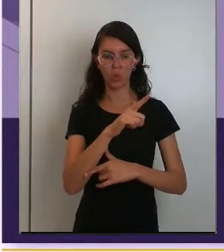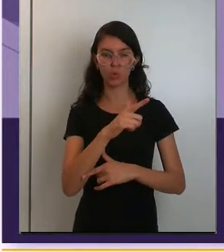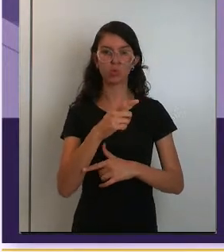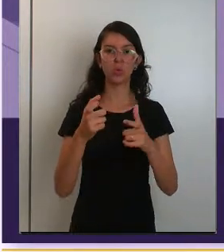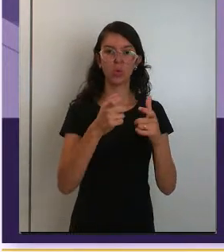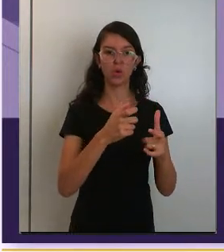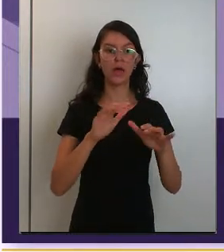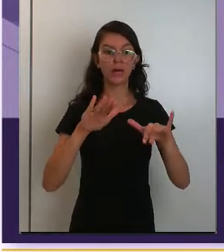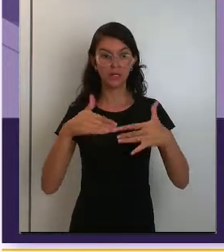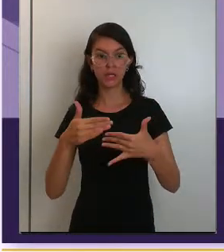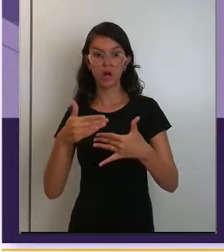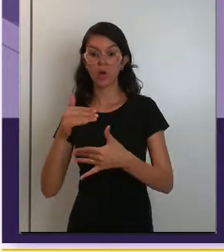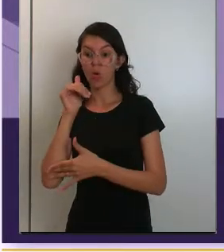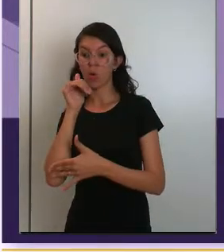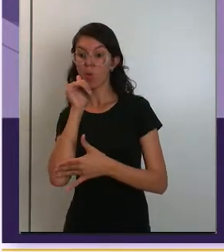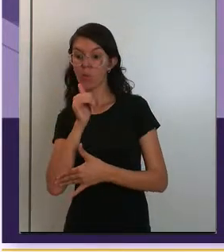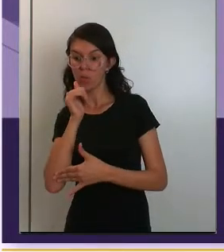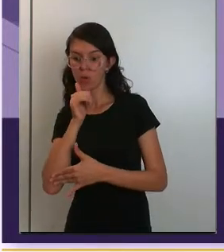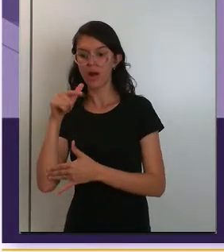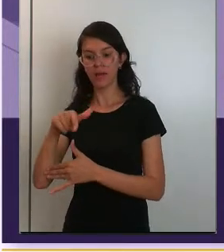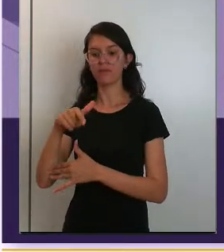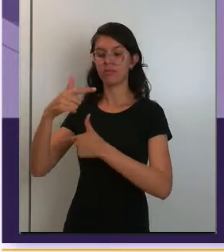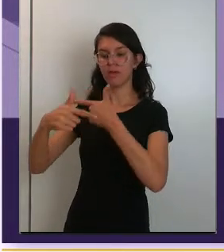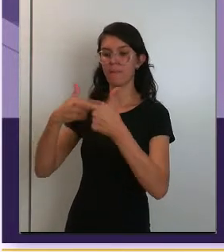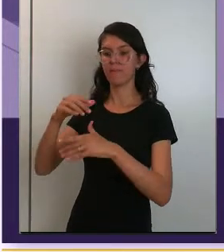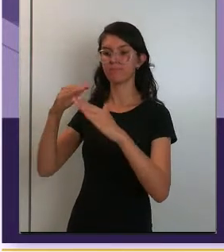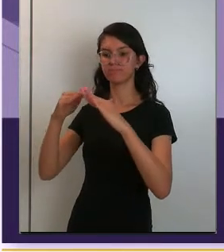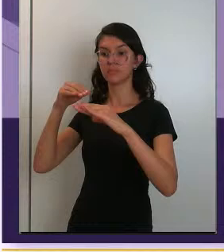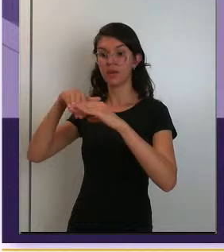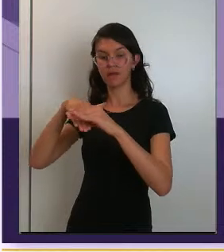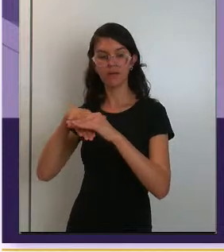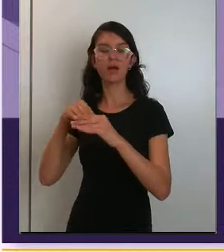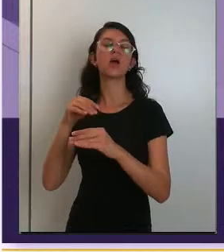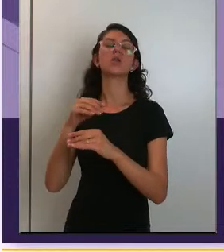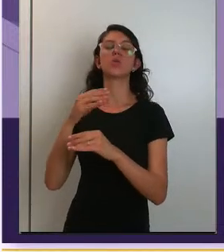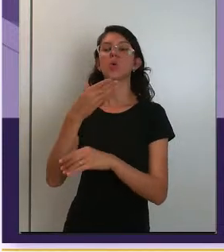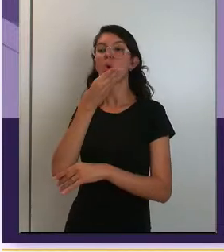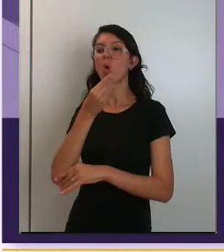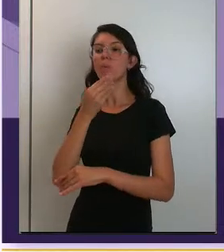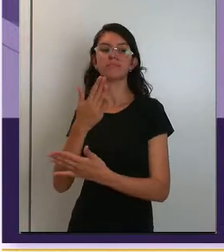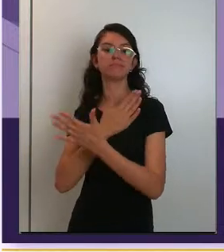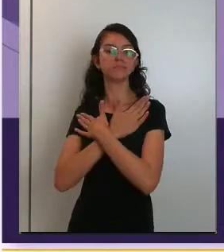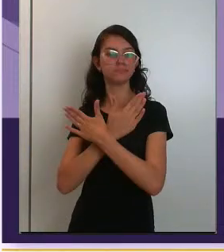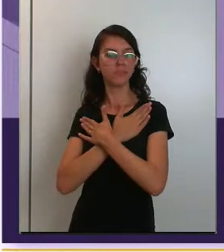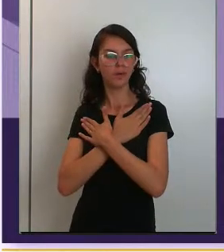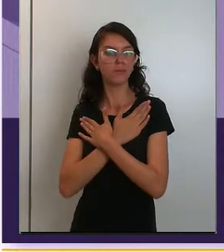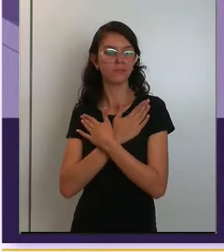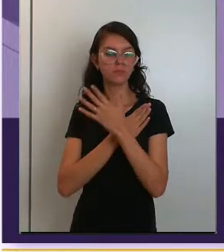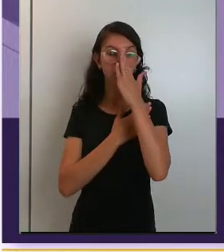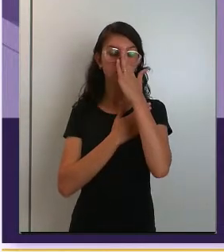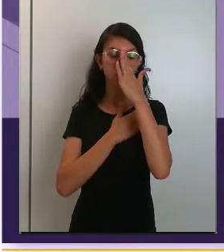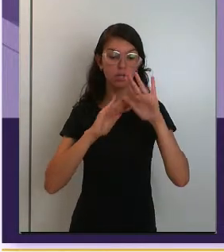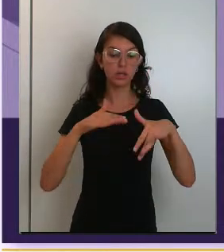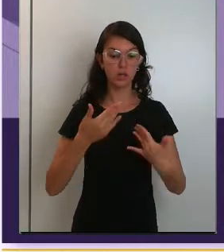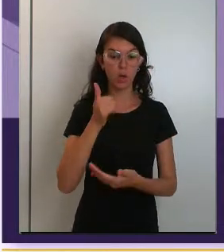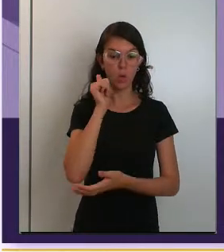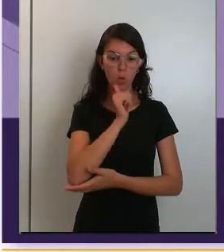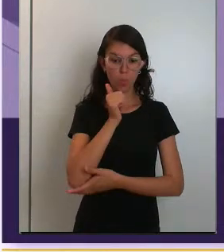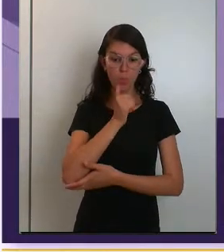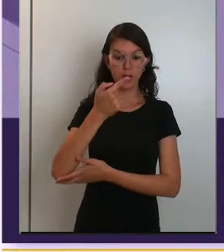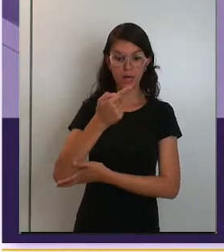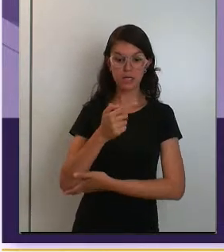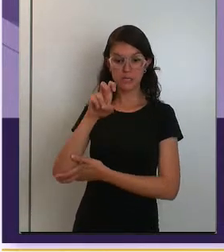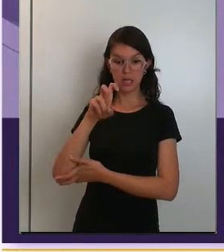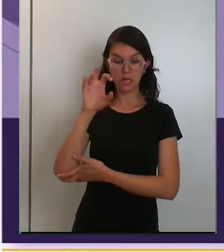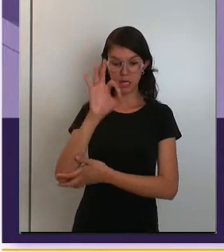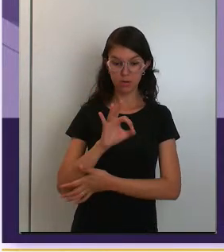homens desempregados, do que homens que não trabalham. No contexto global, as mulheres executam aproximadamente 75% do